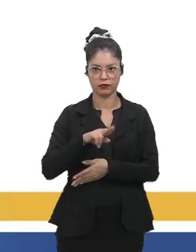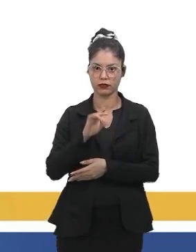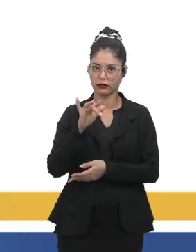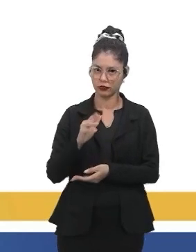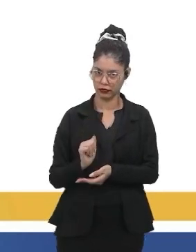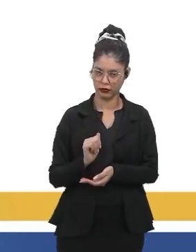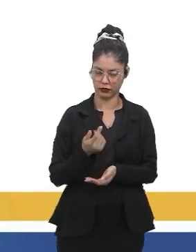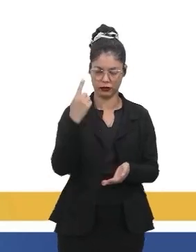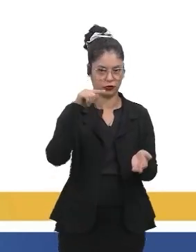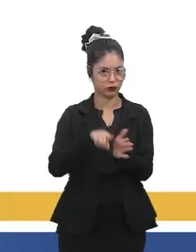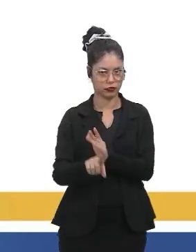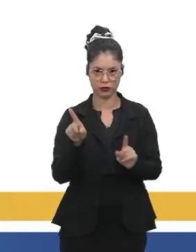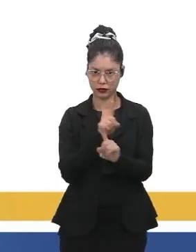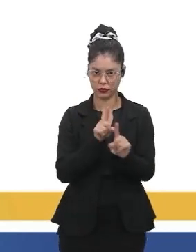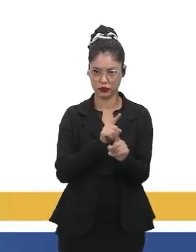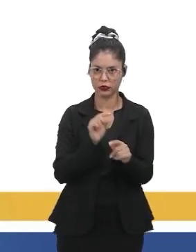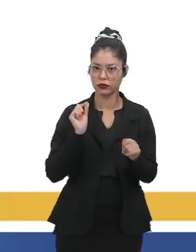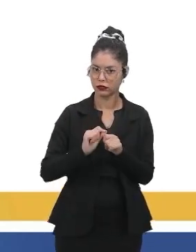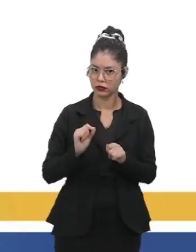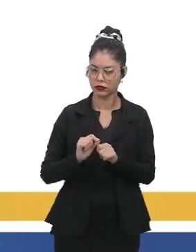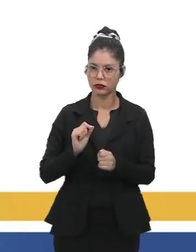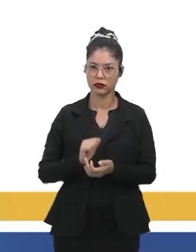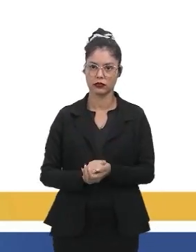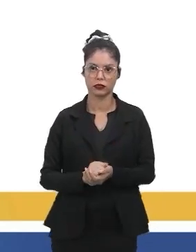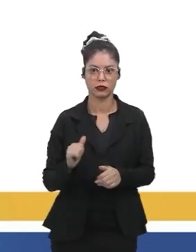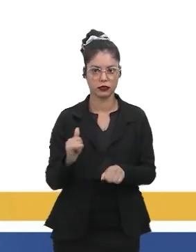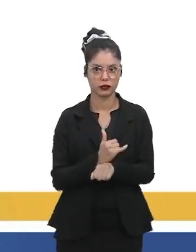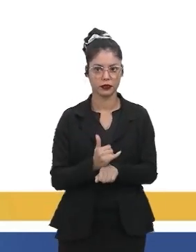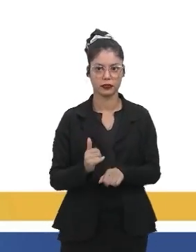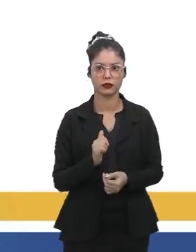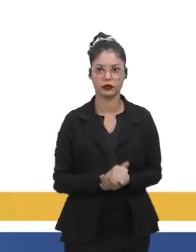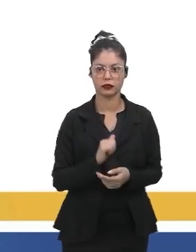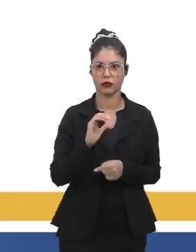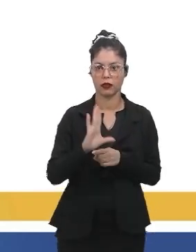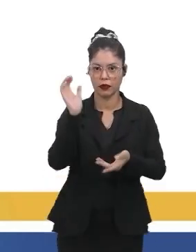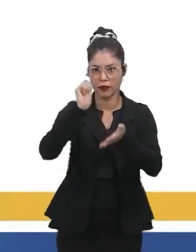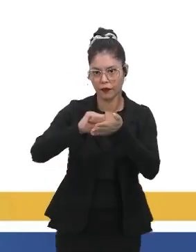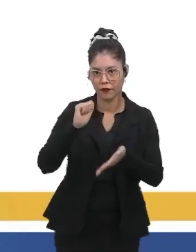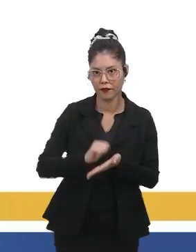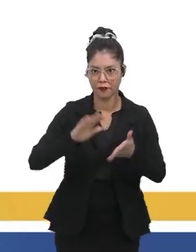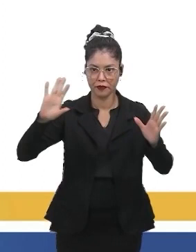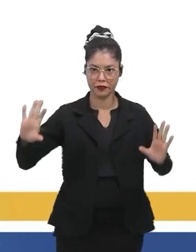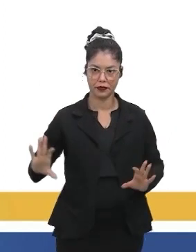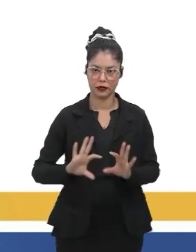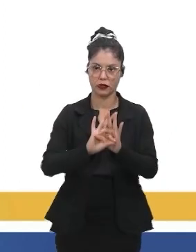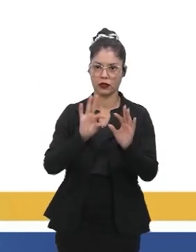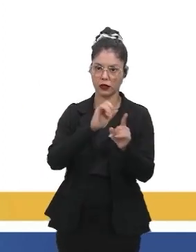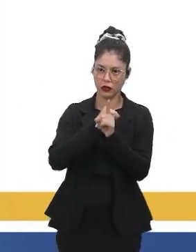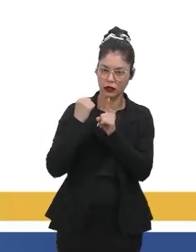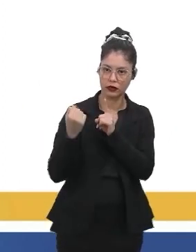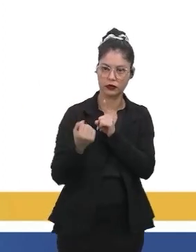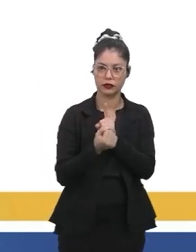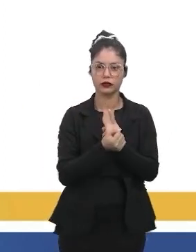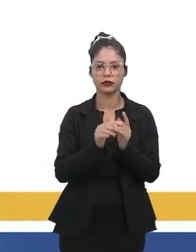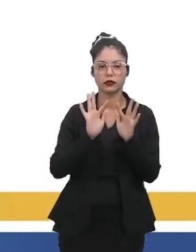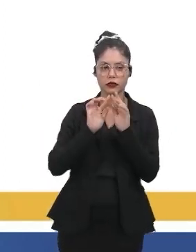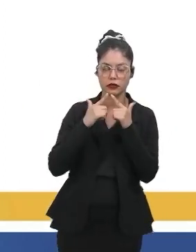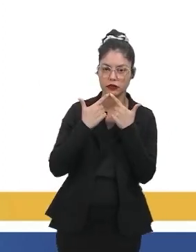o questionamento que tem a ver com a questão da estratégia. C, descrever a relação